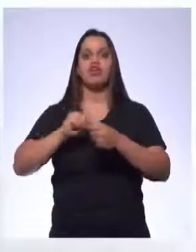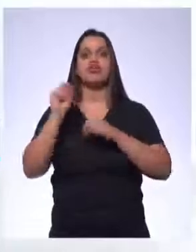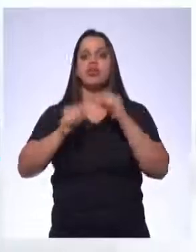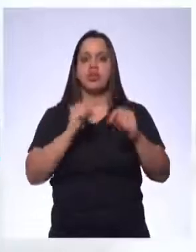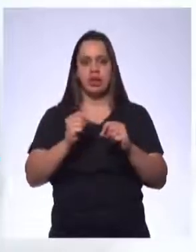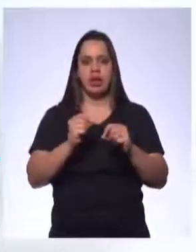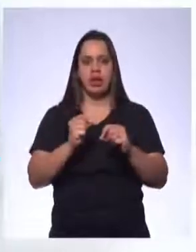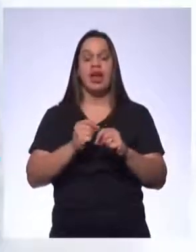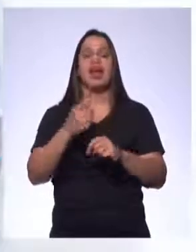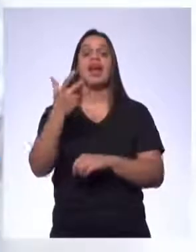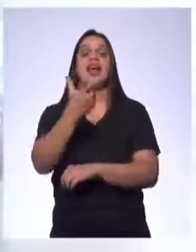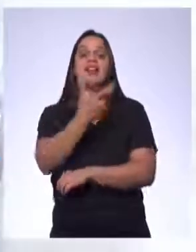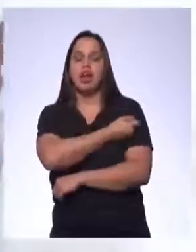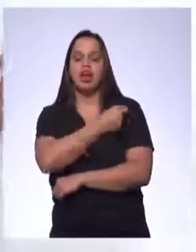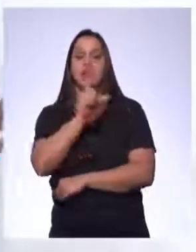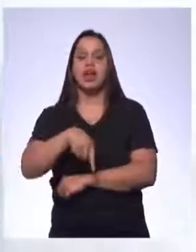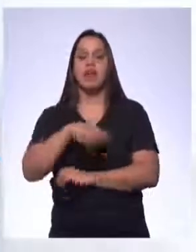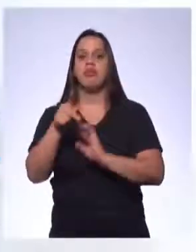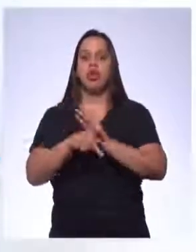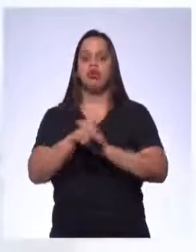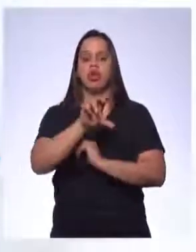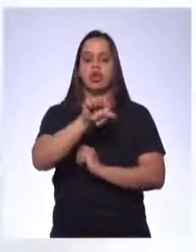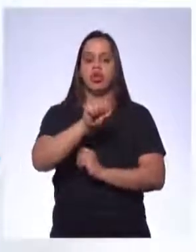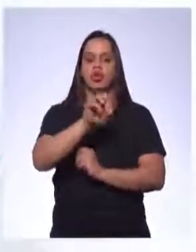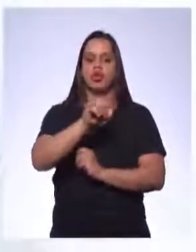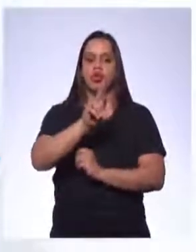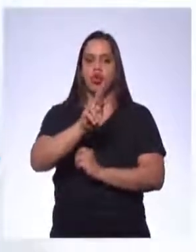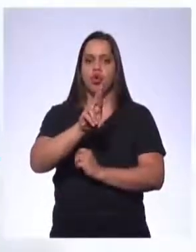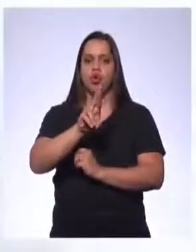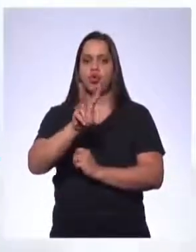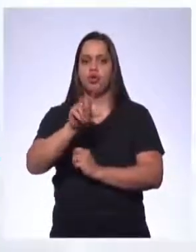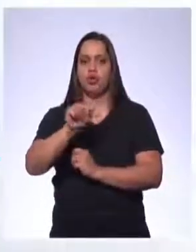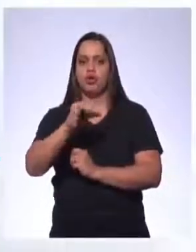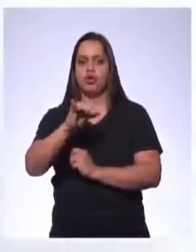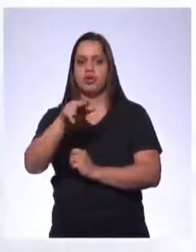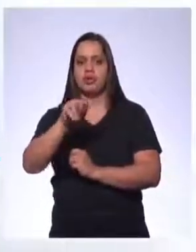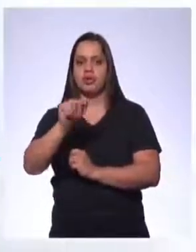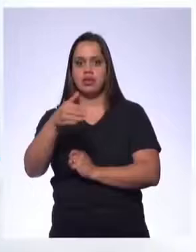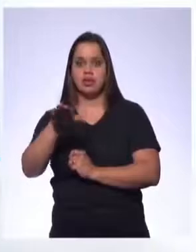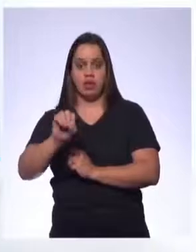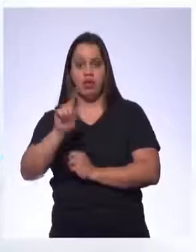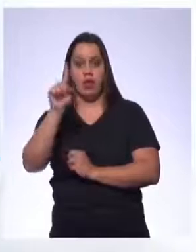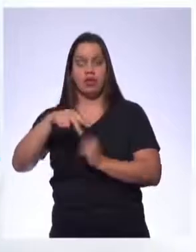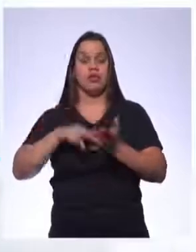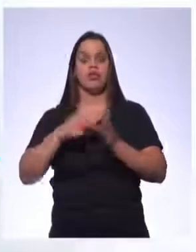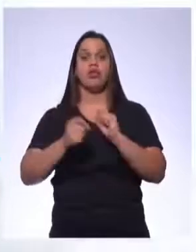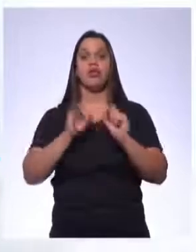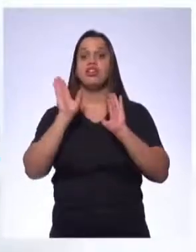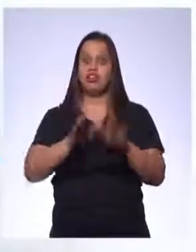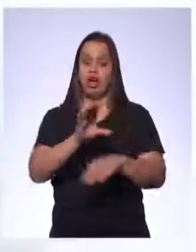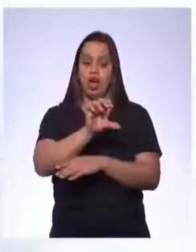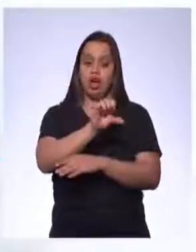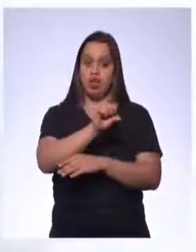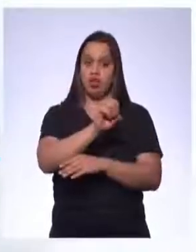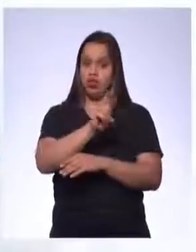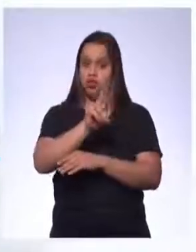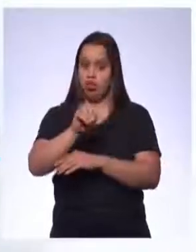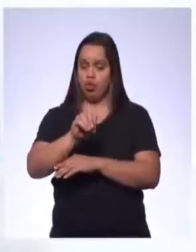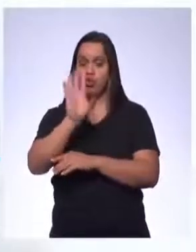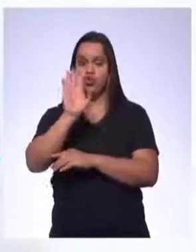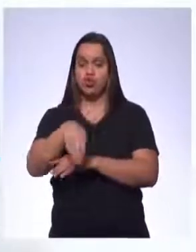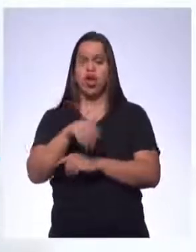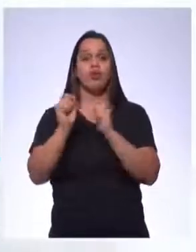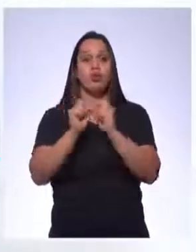sorovacinação? A diferença entre soro e vacina é que o soro já é o anticorpo. Tá? Então não é ainda para